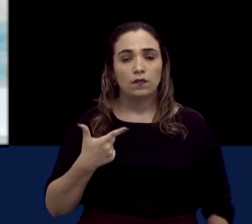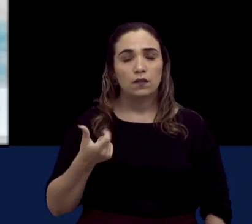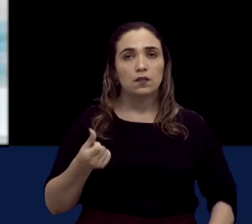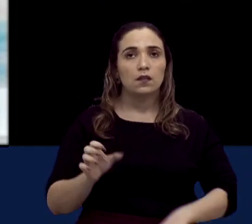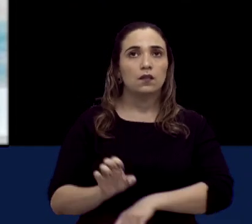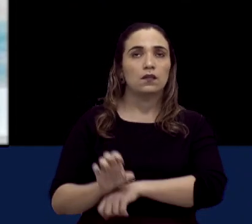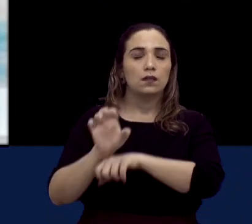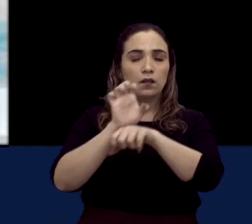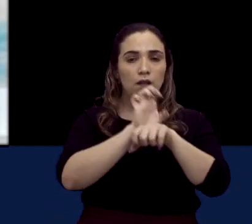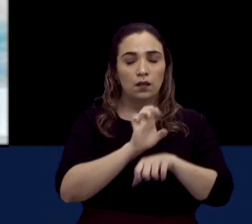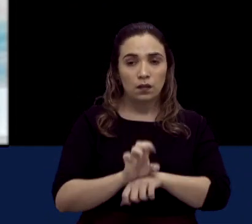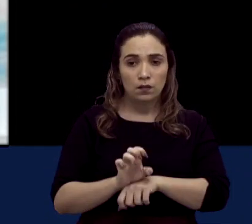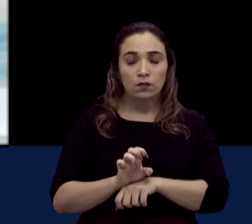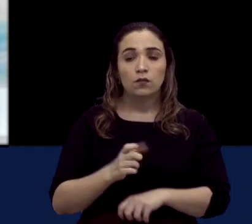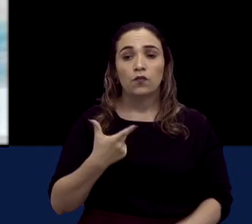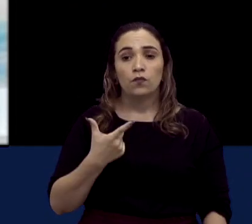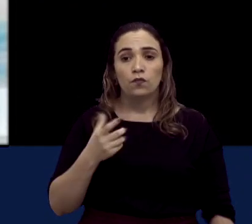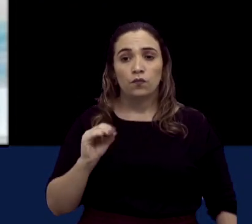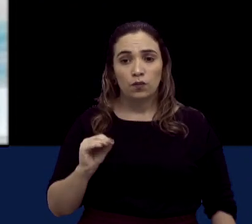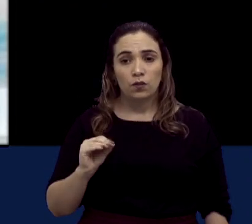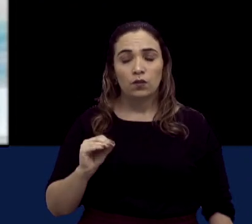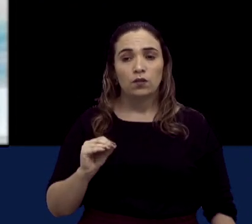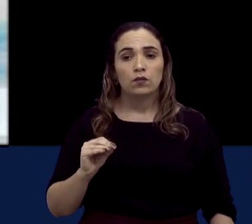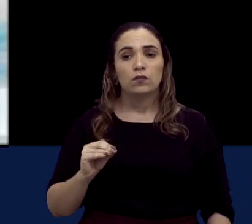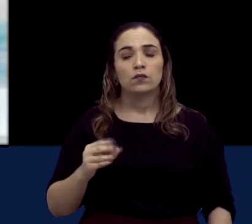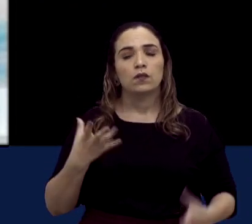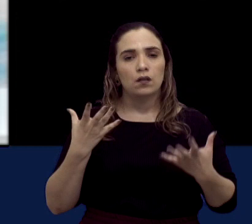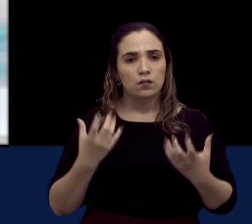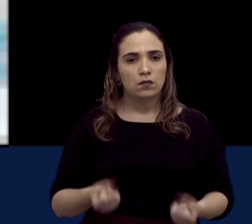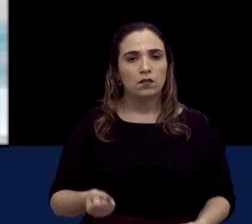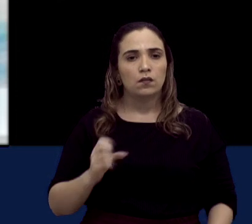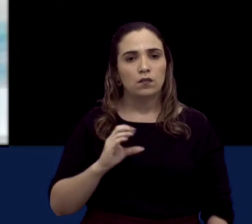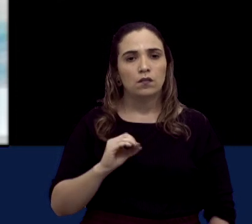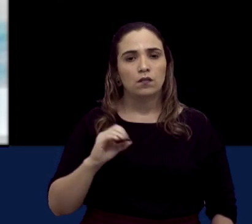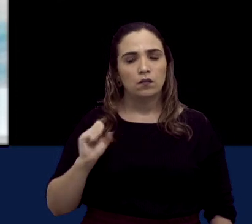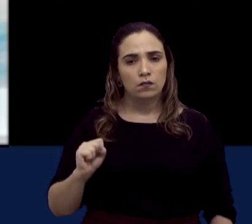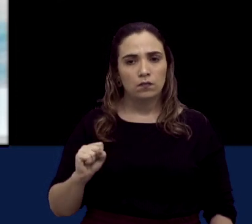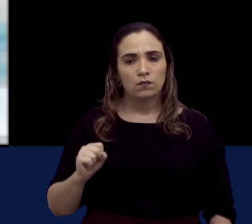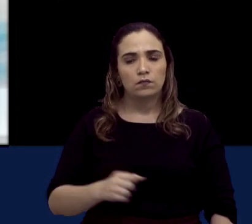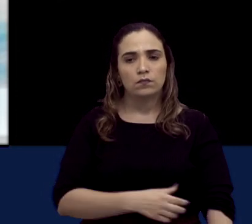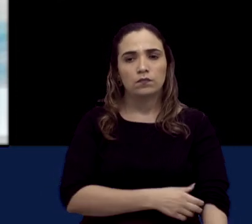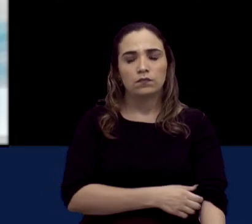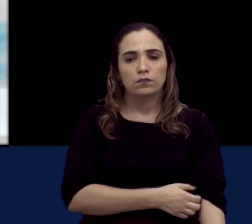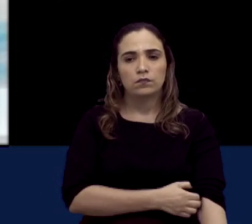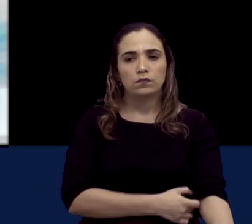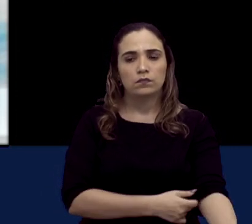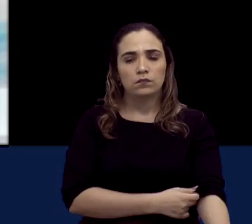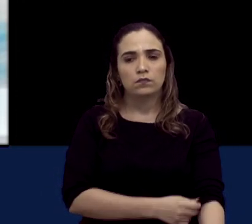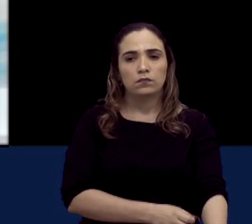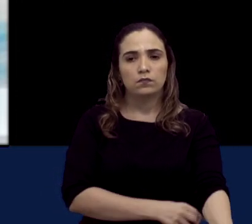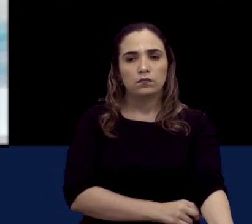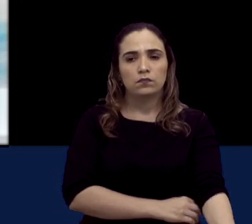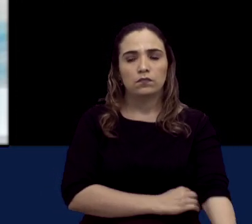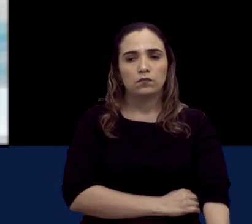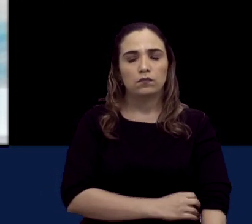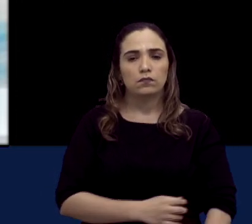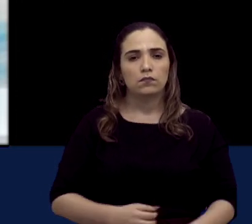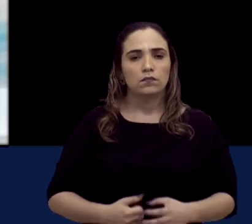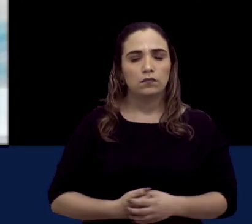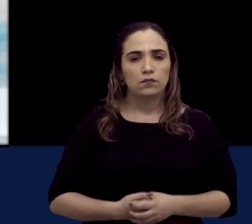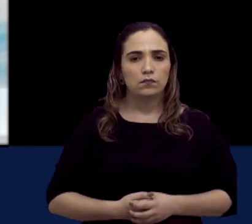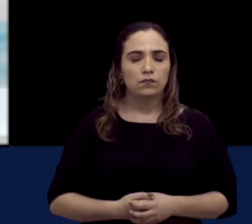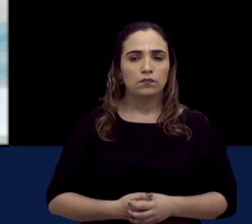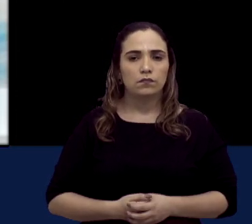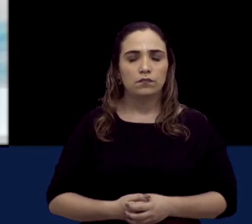da federação, 20 adotam modelos de gestão por resultado, de gestão por OS,